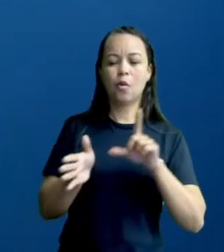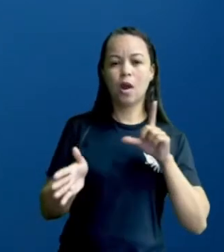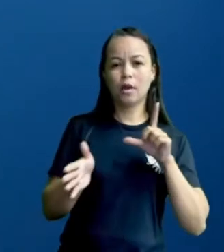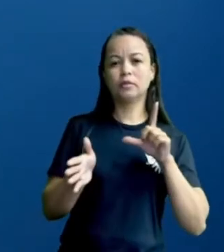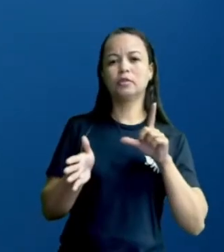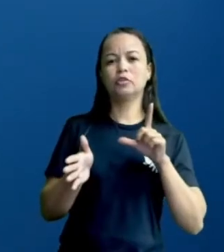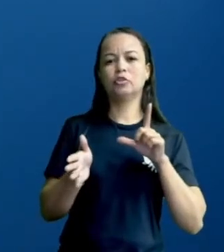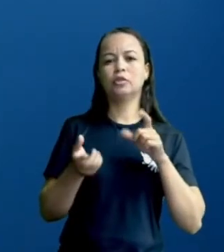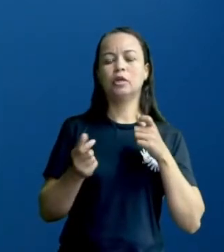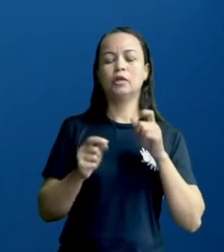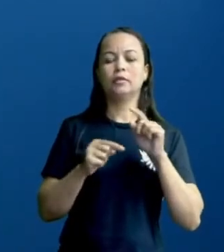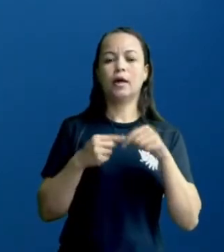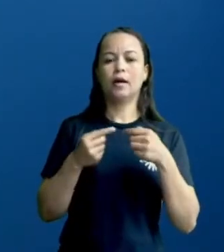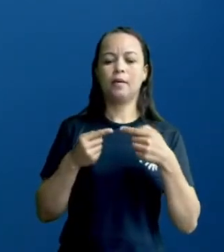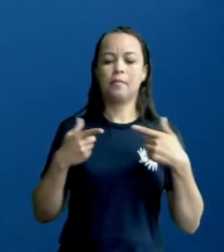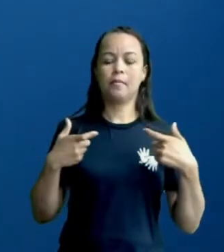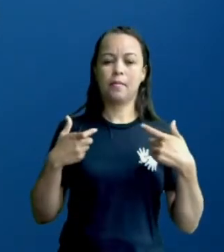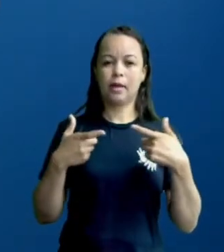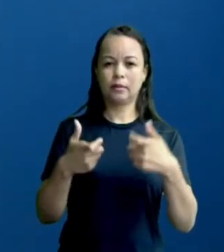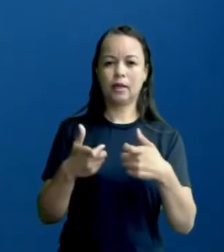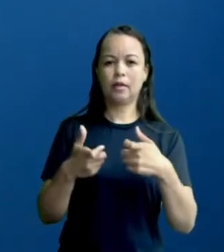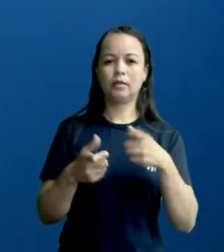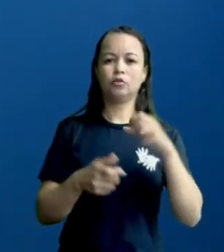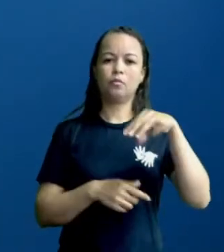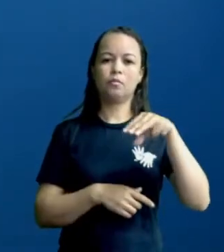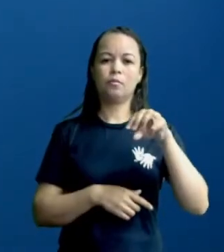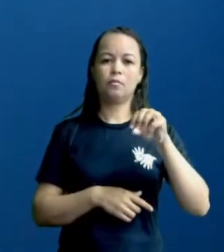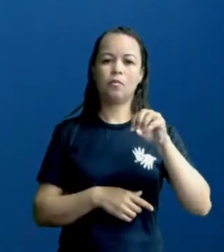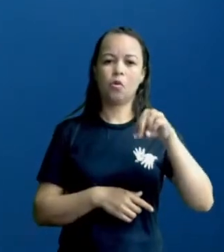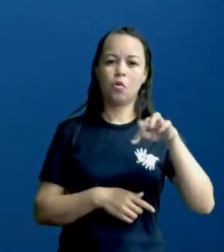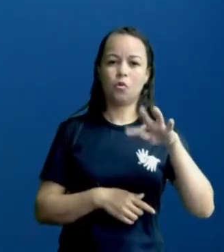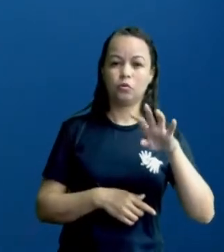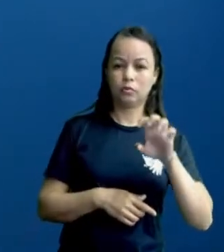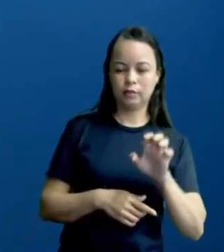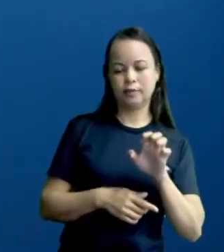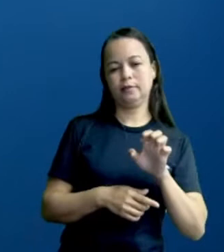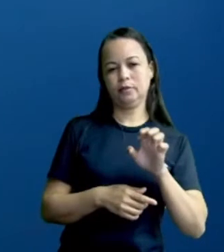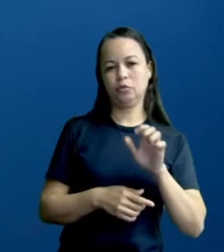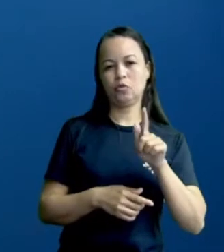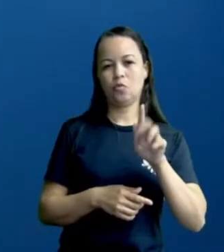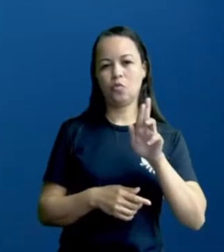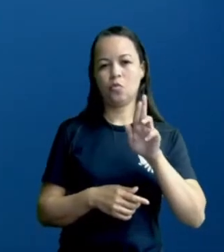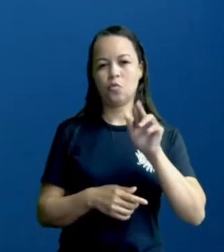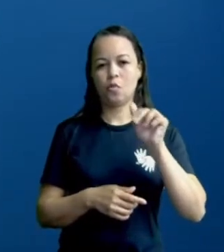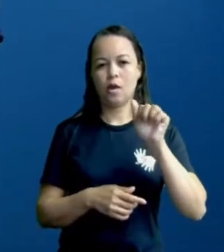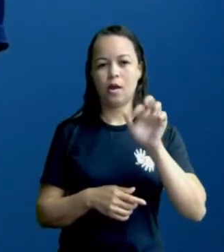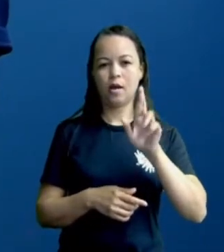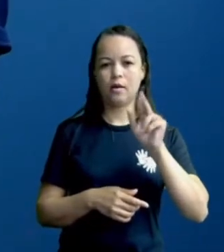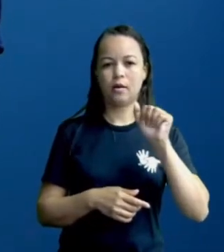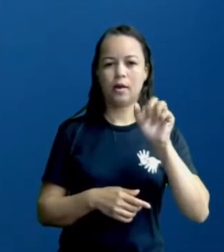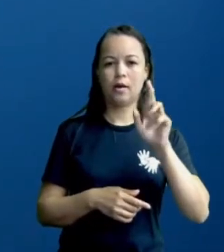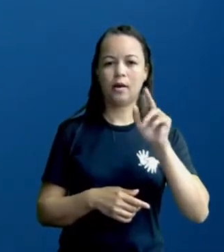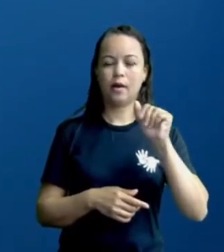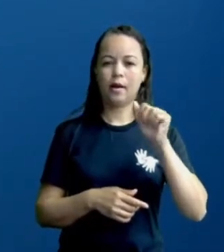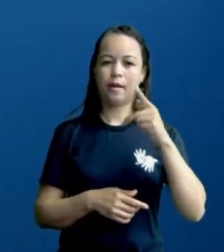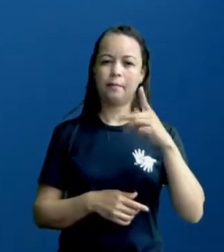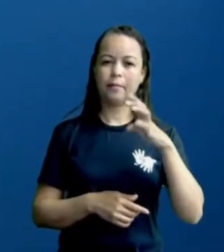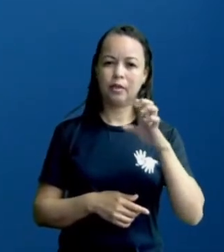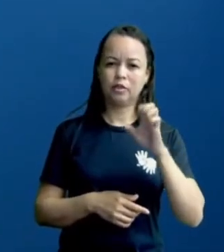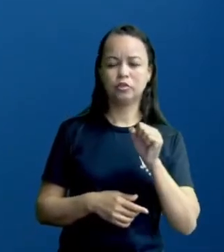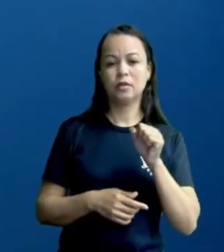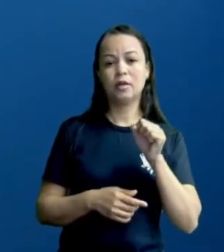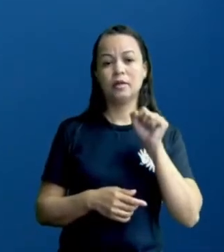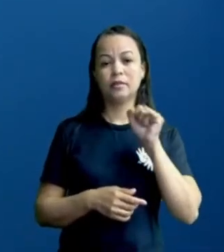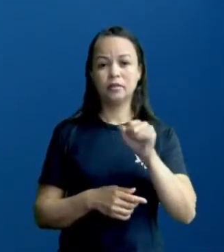batalha do Monte dos Guararapes. Então, se você quiser rever essa aula, vai lá no YouTube, na penúltima